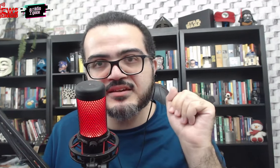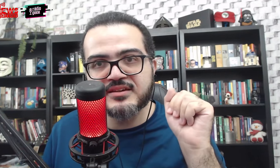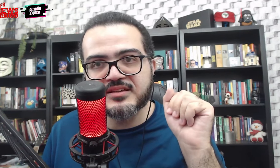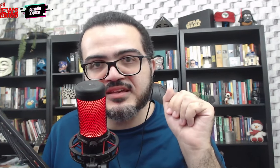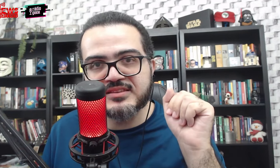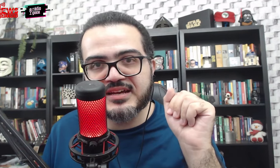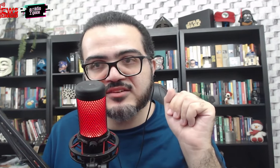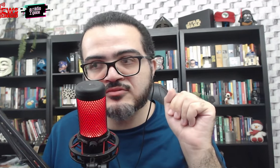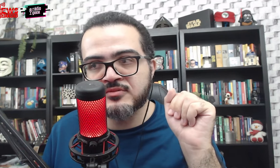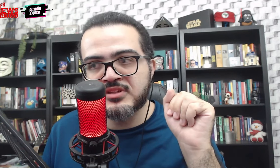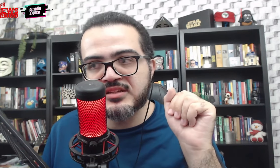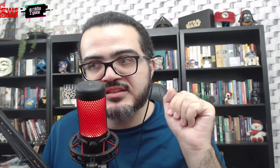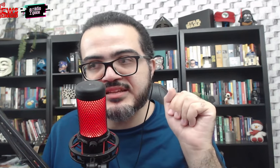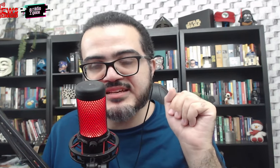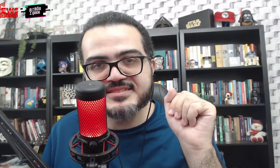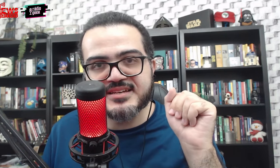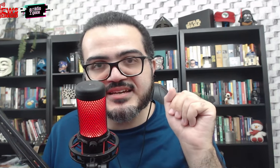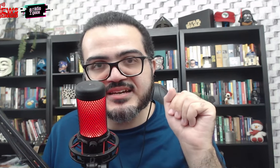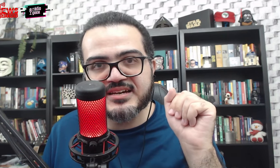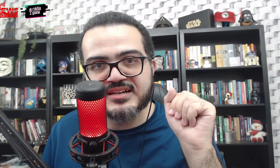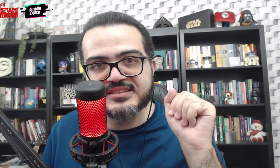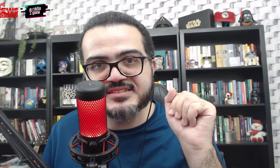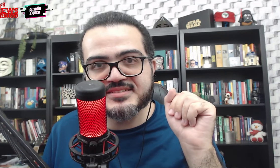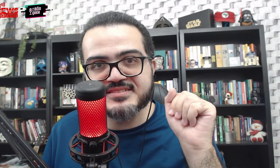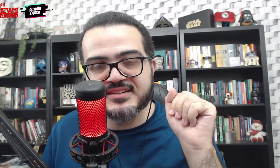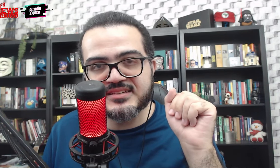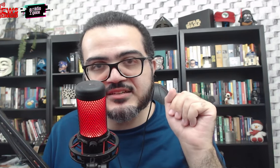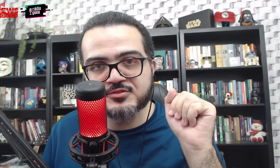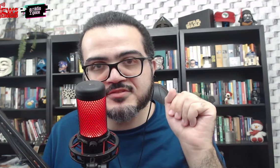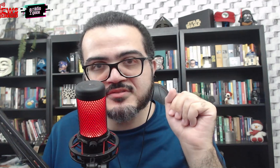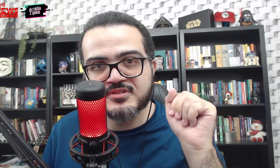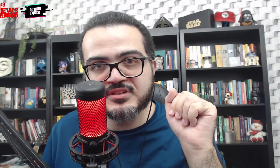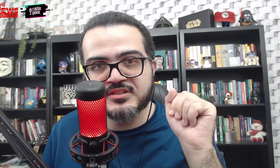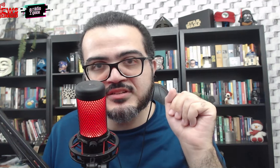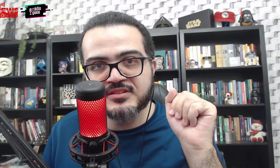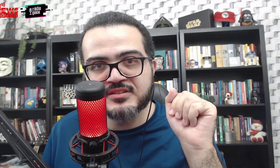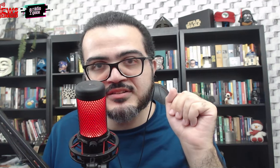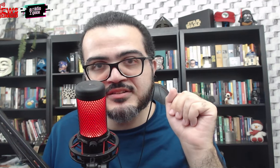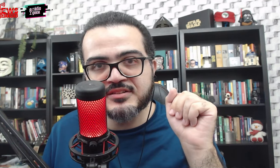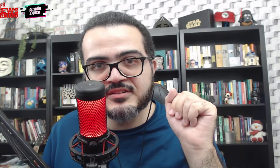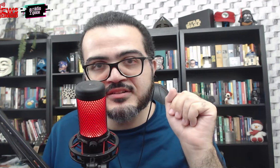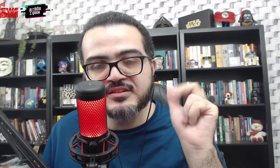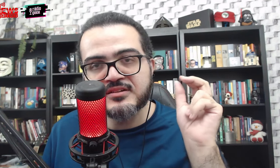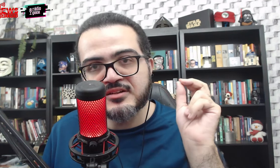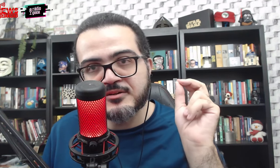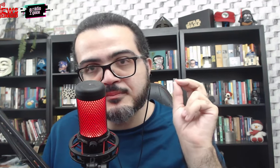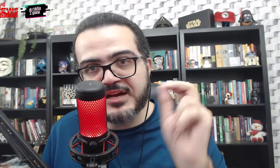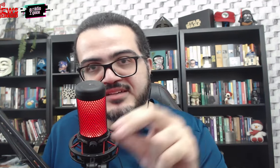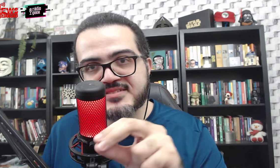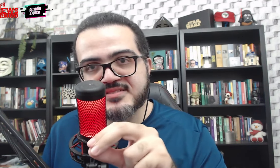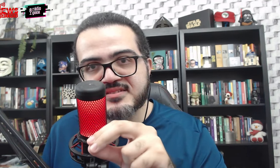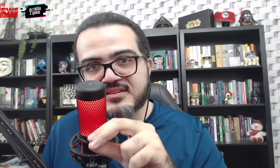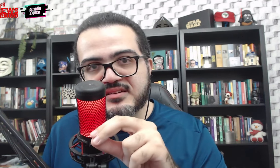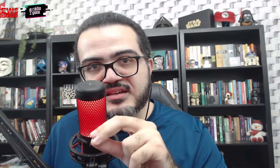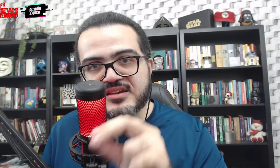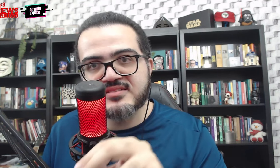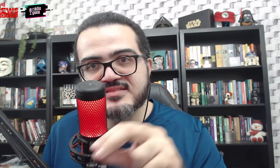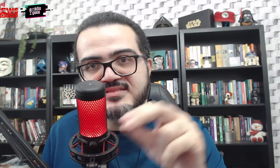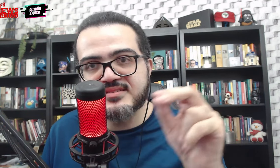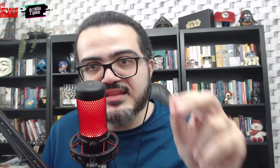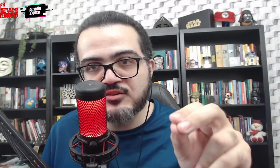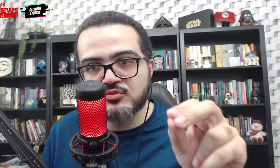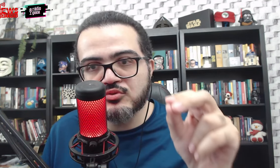a que entrar nessa nesses escândalos mas